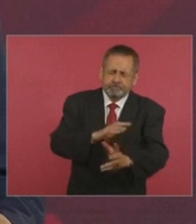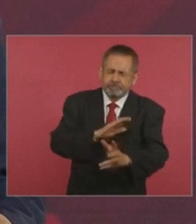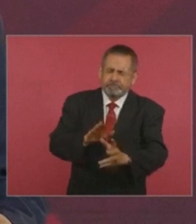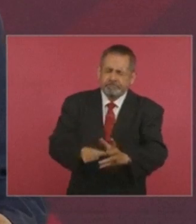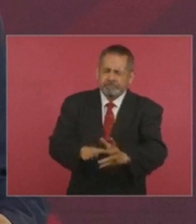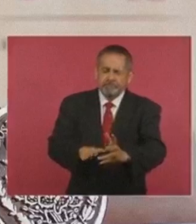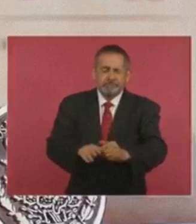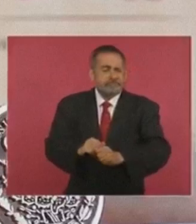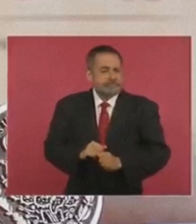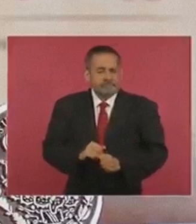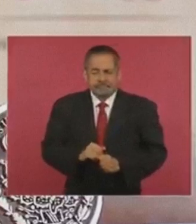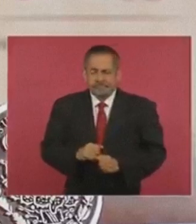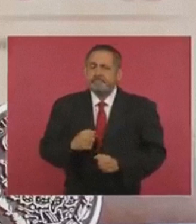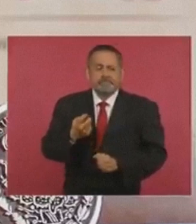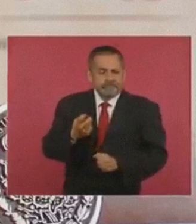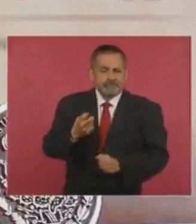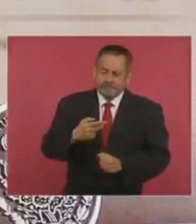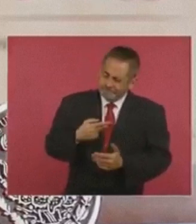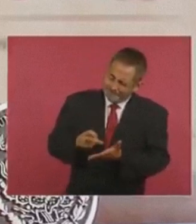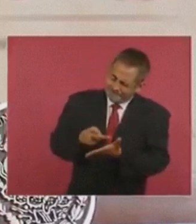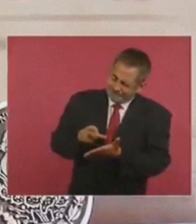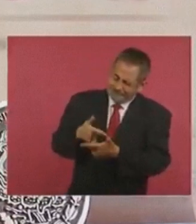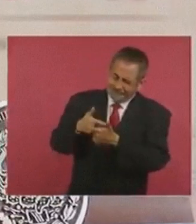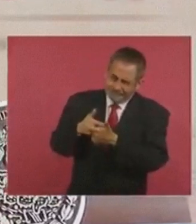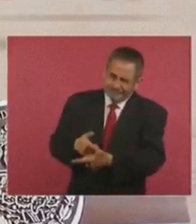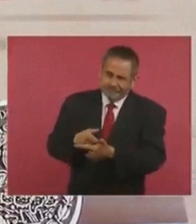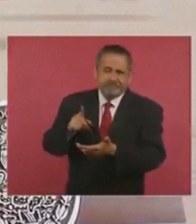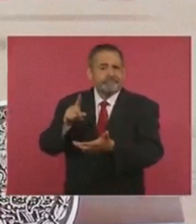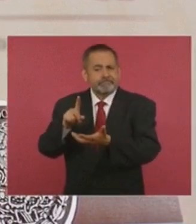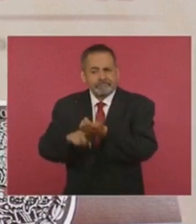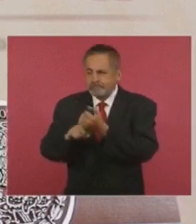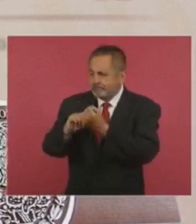continuaremos a insistir que as causas da migração devem ser abordadas